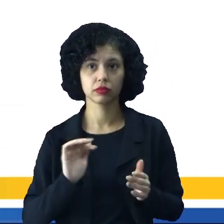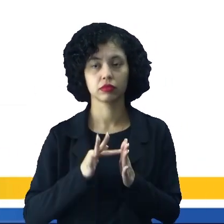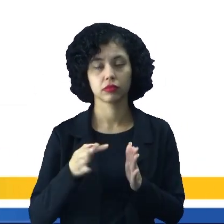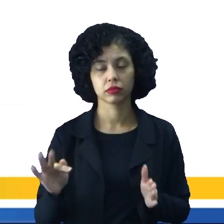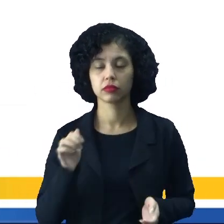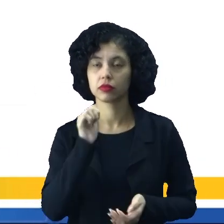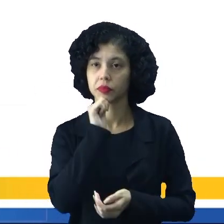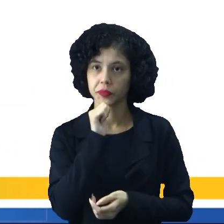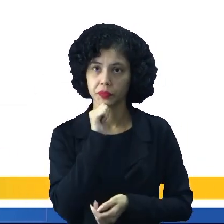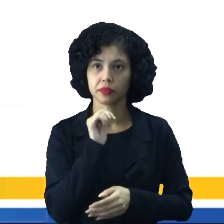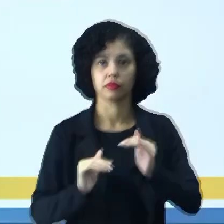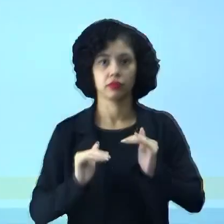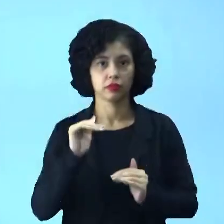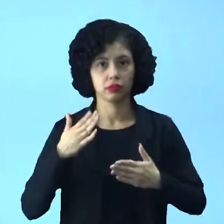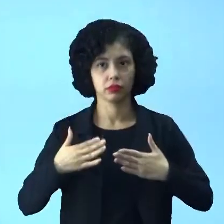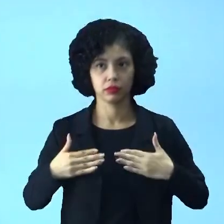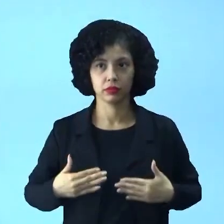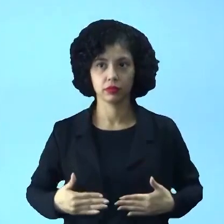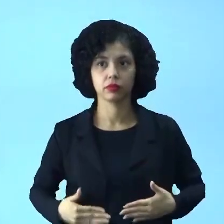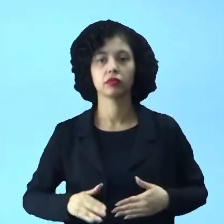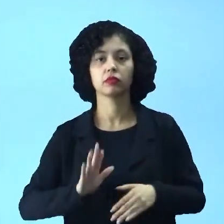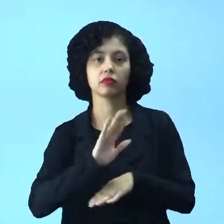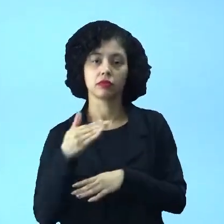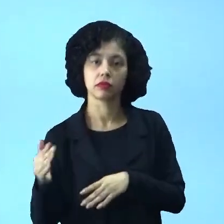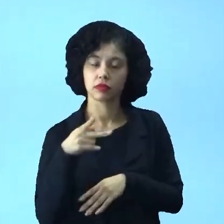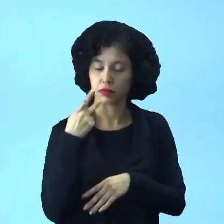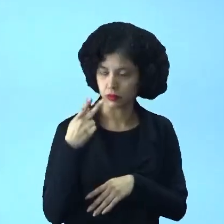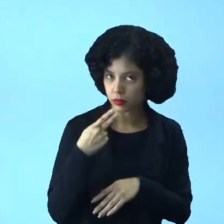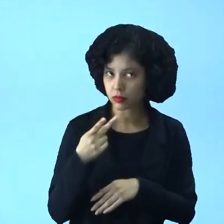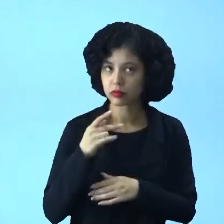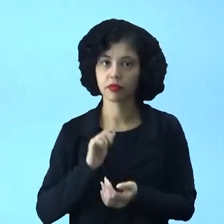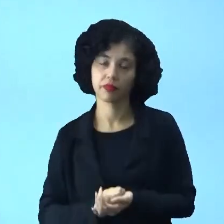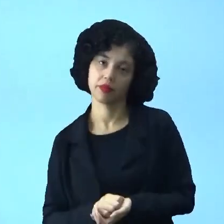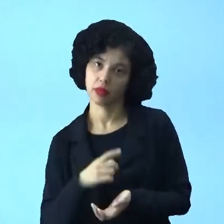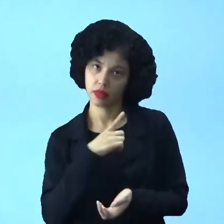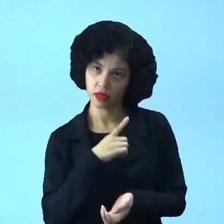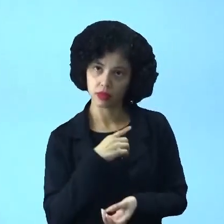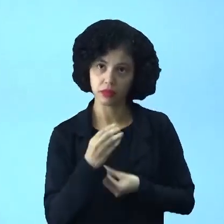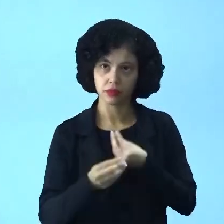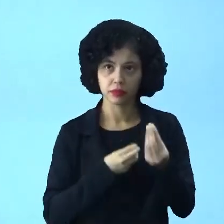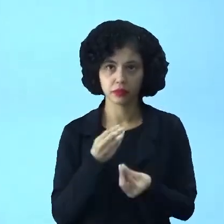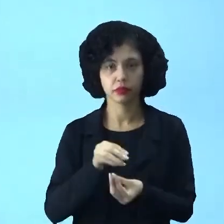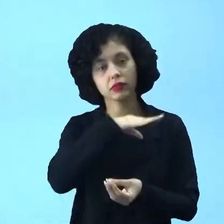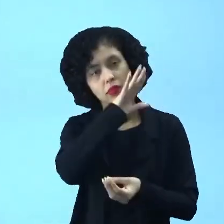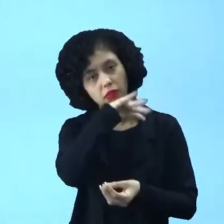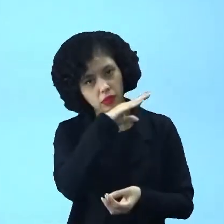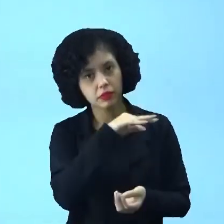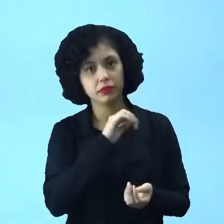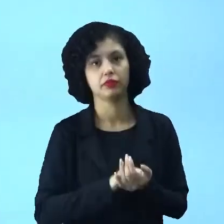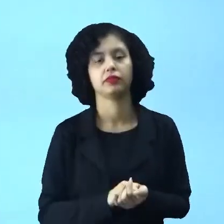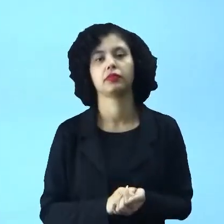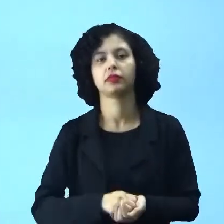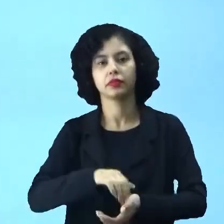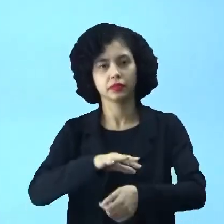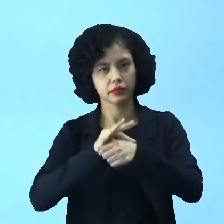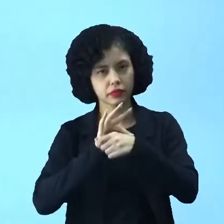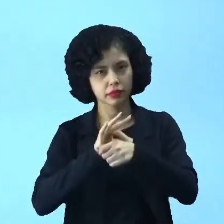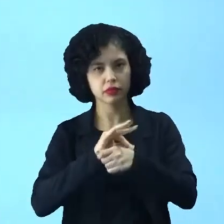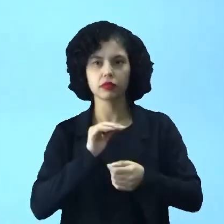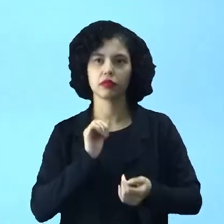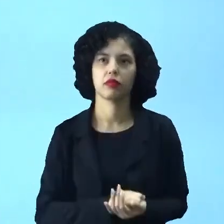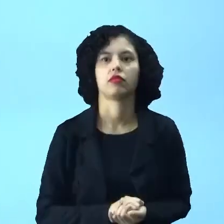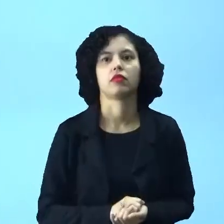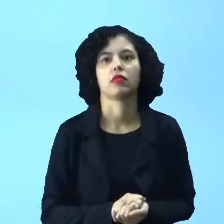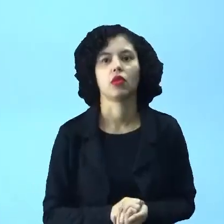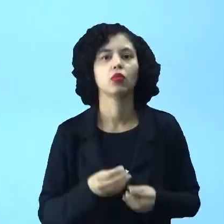funcionamento e regulação do organismo. Então, quando se fala de alimento, a gente sabe que existe alimento tanto de origem animal, né, que se inclui as carnes, os pescados,